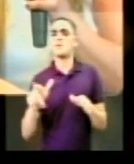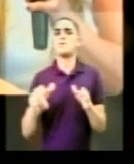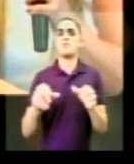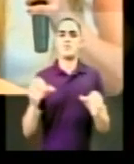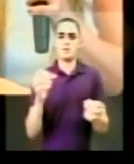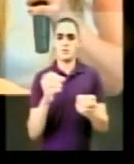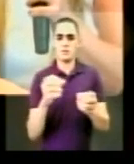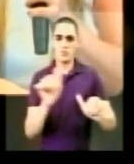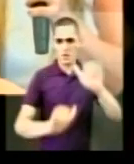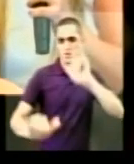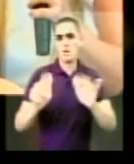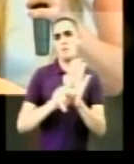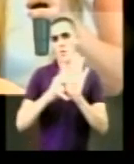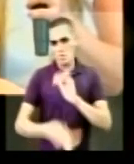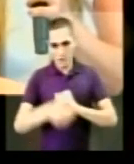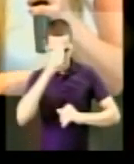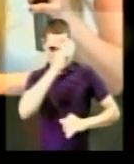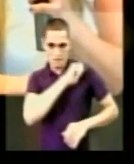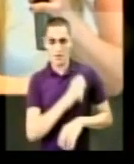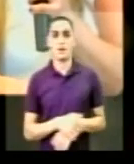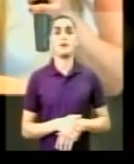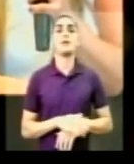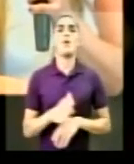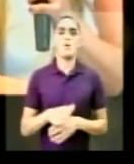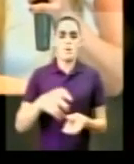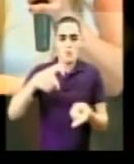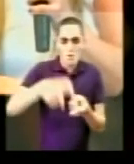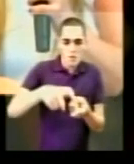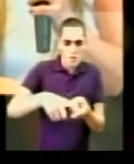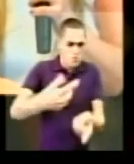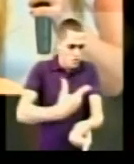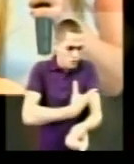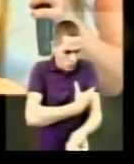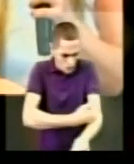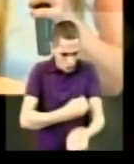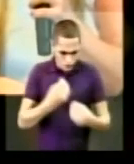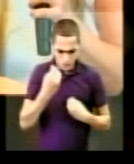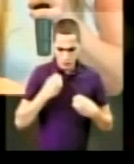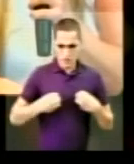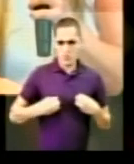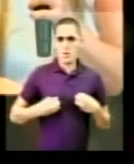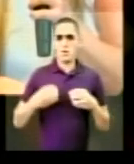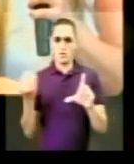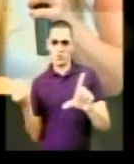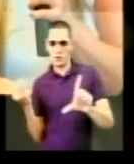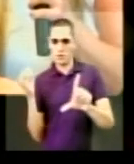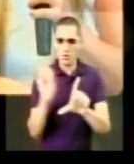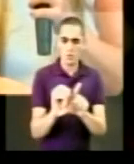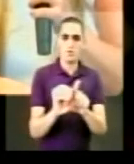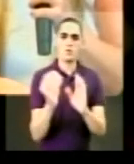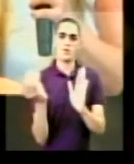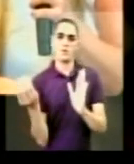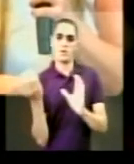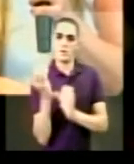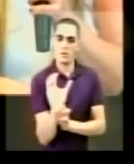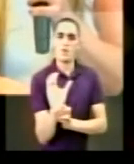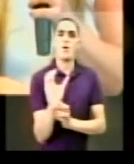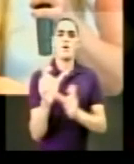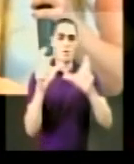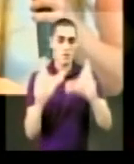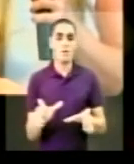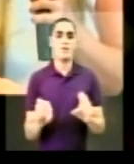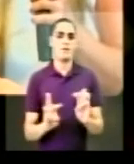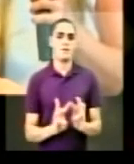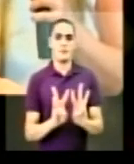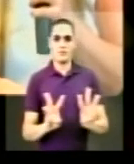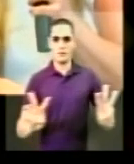eles são lançados num sistema do Estado. Então, como que a gente está fazendo agora? Disponibilizando o resultado para o paciente sem ele ter que